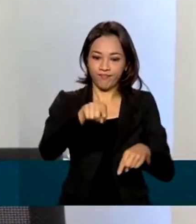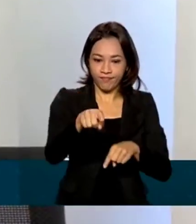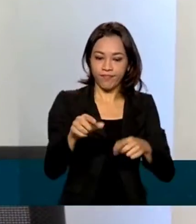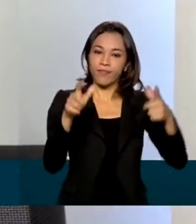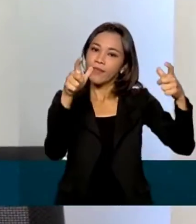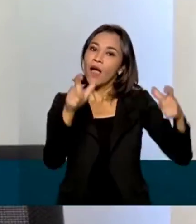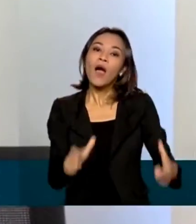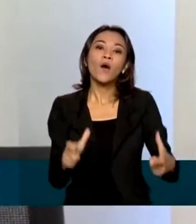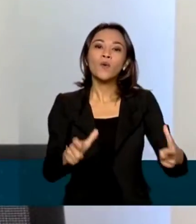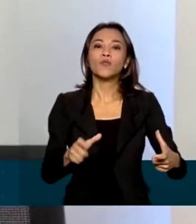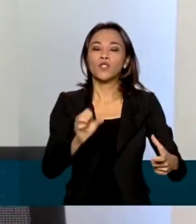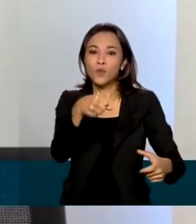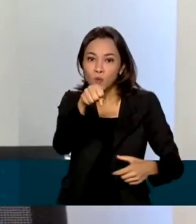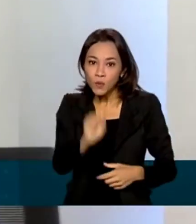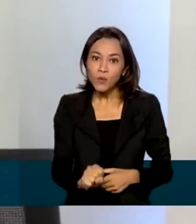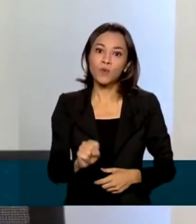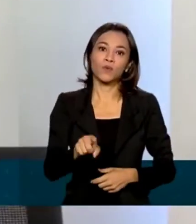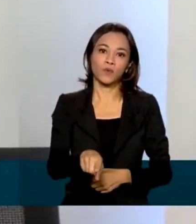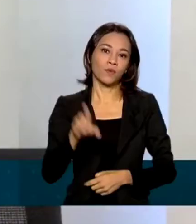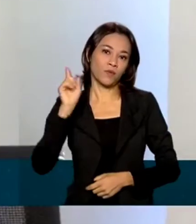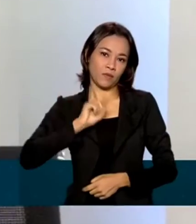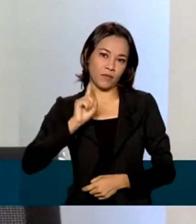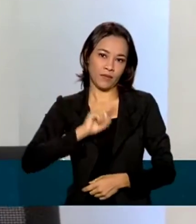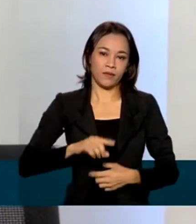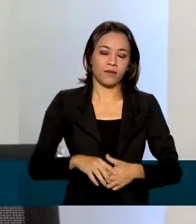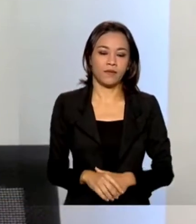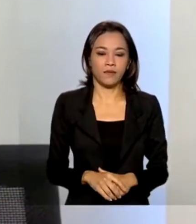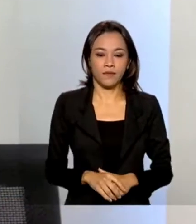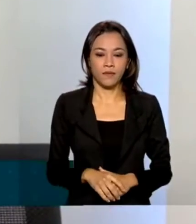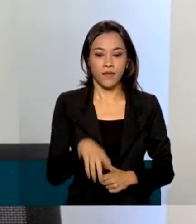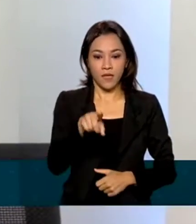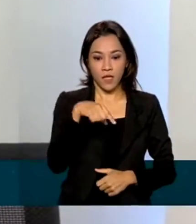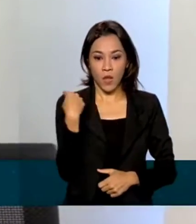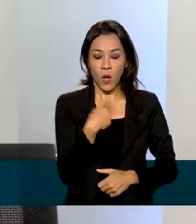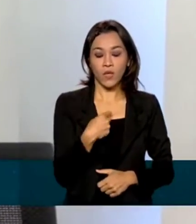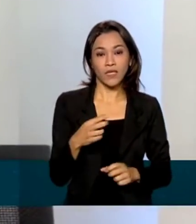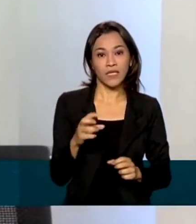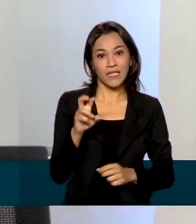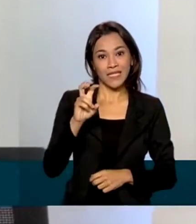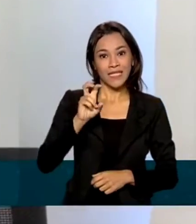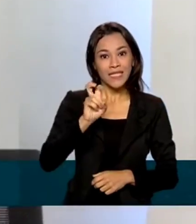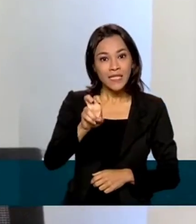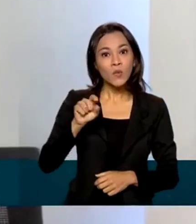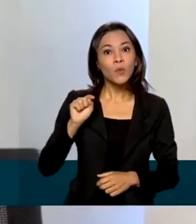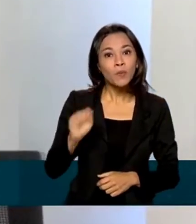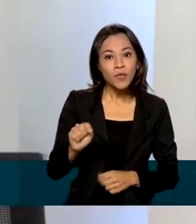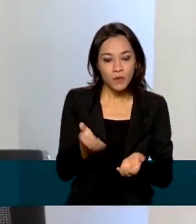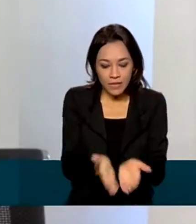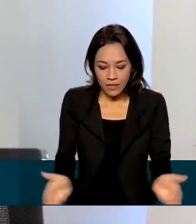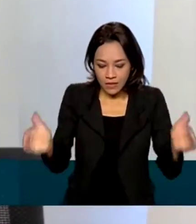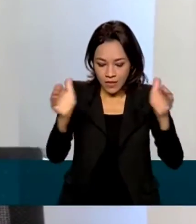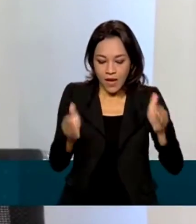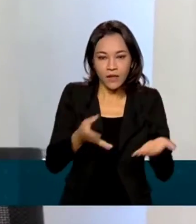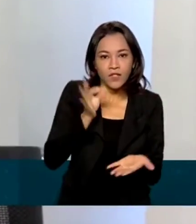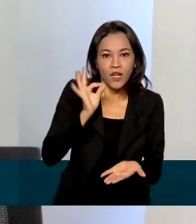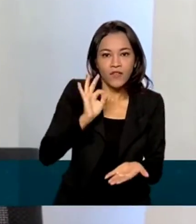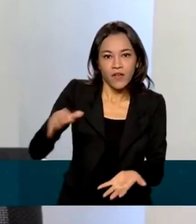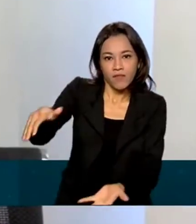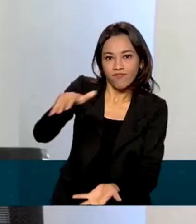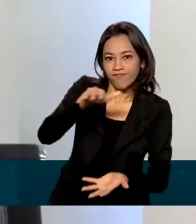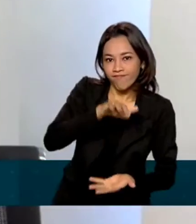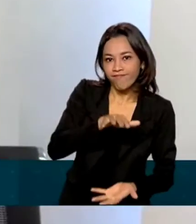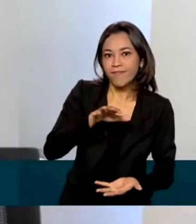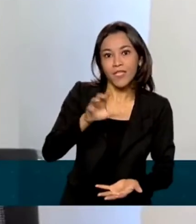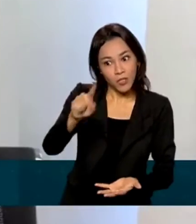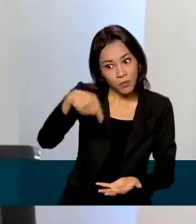Gerais, no sul de Minas Gerais. A gente tinha uma expectativa de produção de 5 mil sacas de café e no próximo ano nós